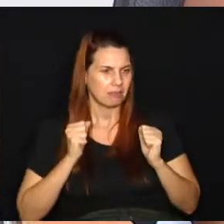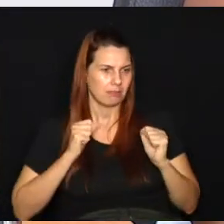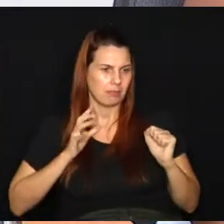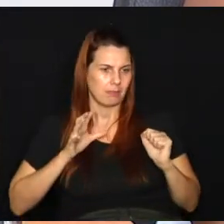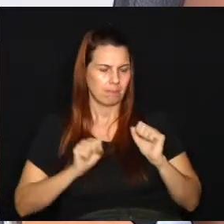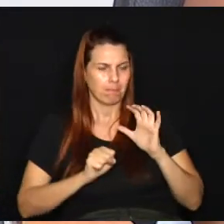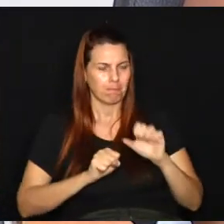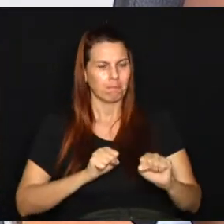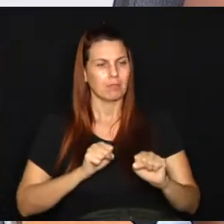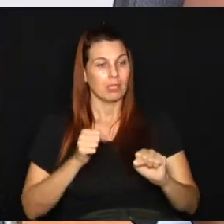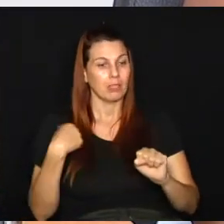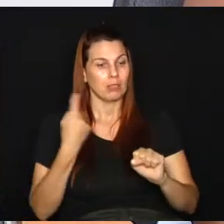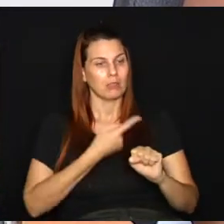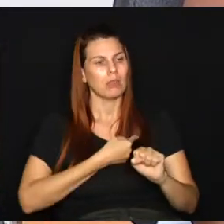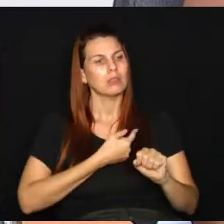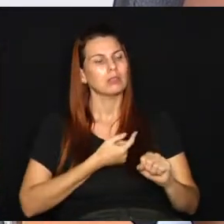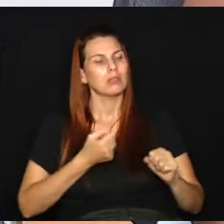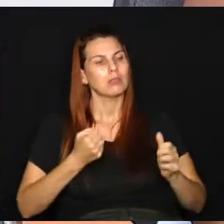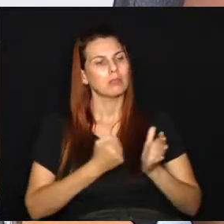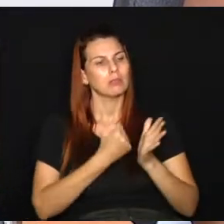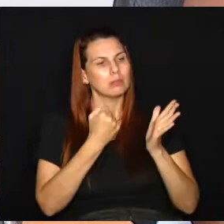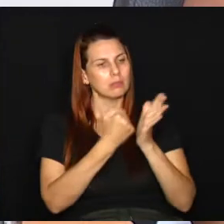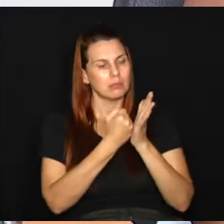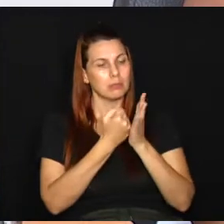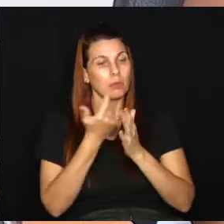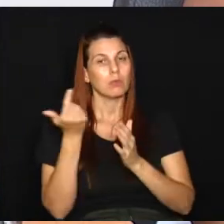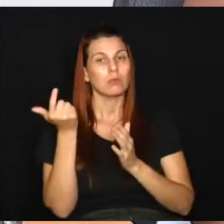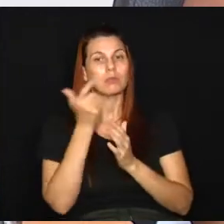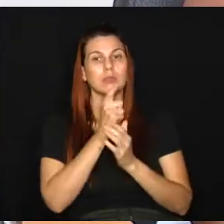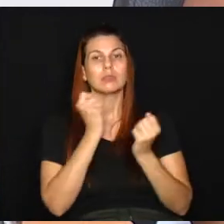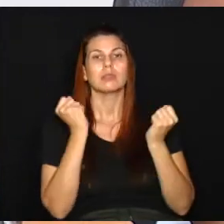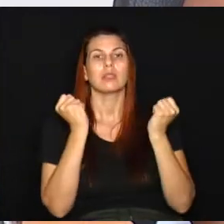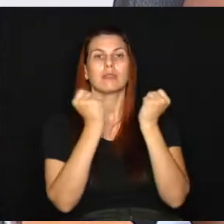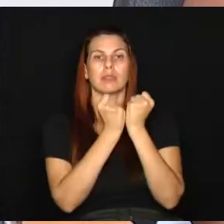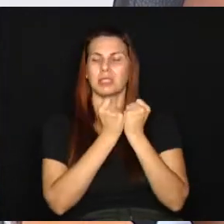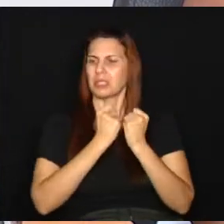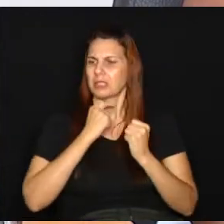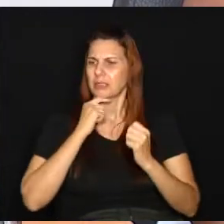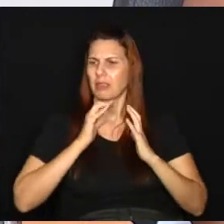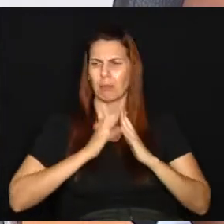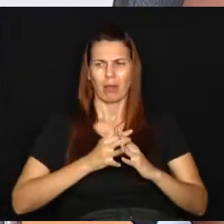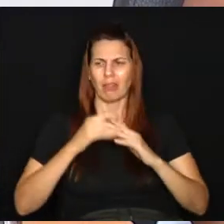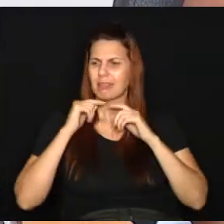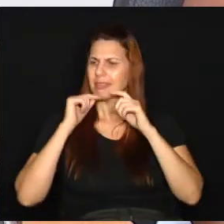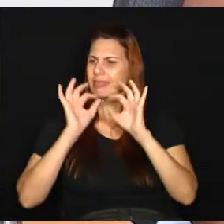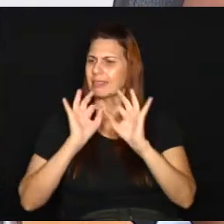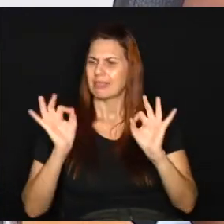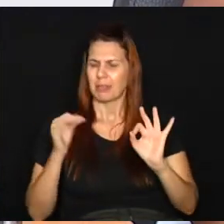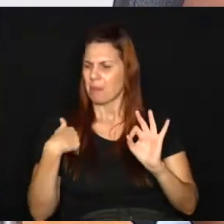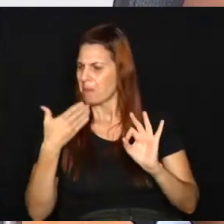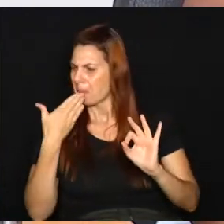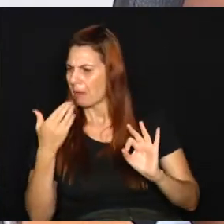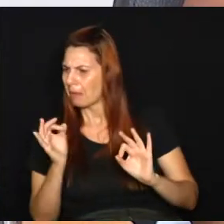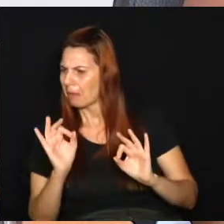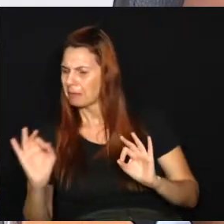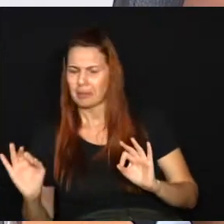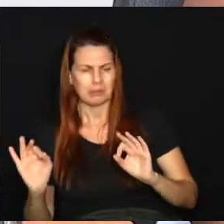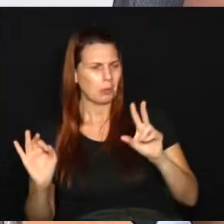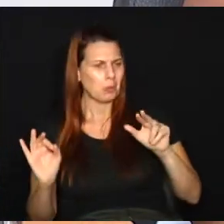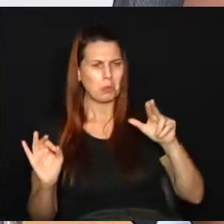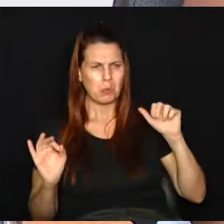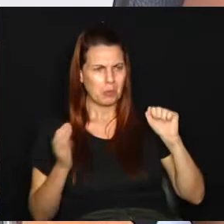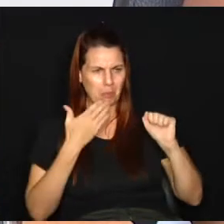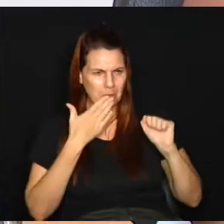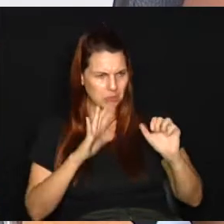às outras. Nós só luta pelas nossas defesas. Nós não queremos atrapalhar ninguém, nós não pedimos nada para ninguém. A gente nunca pediu